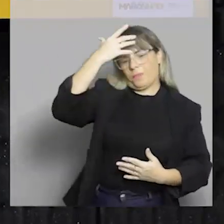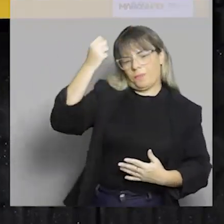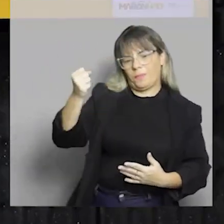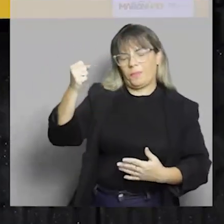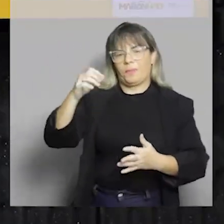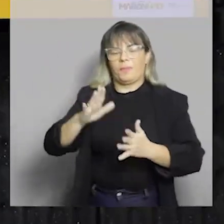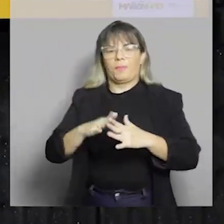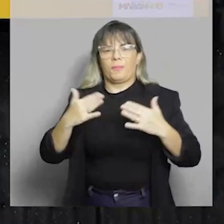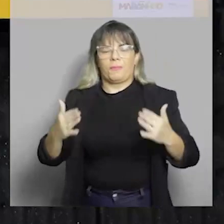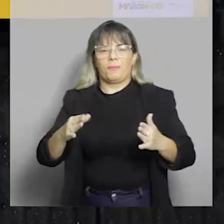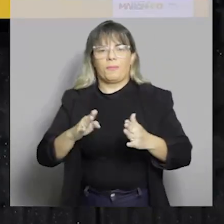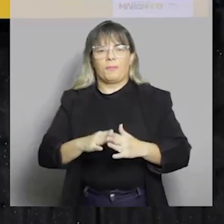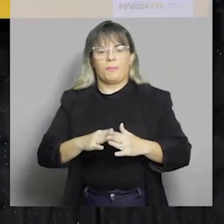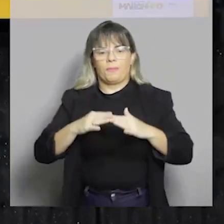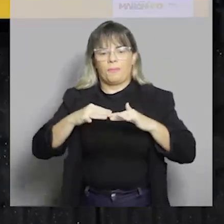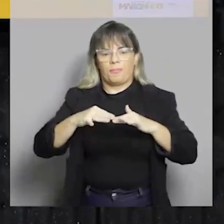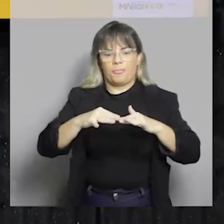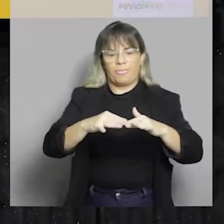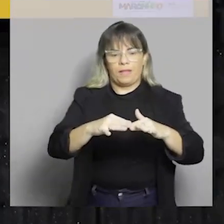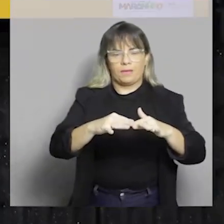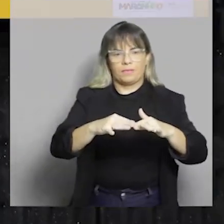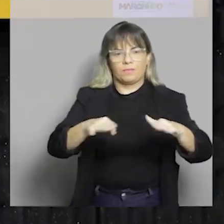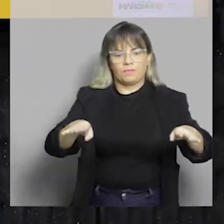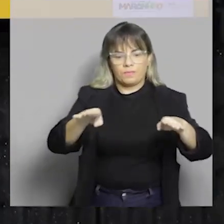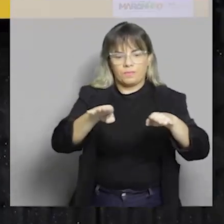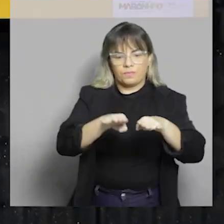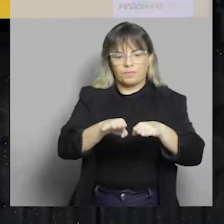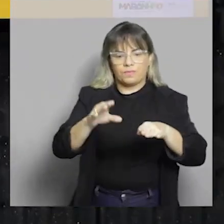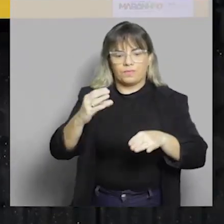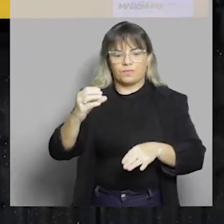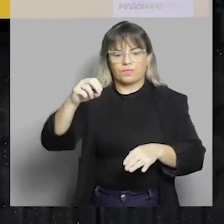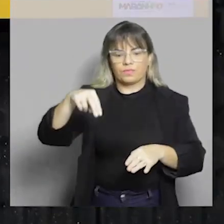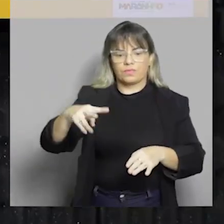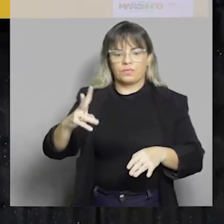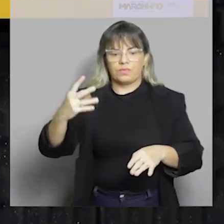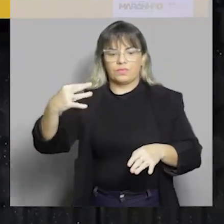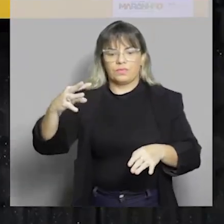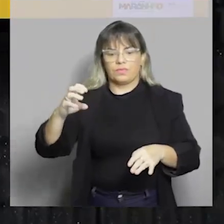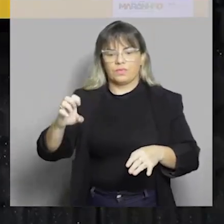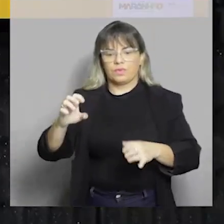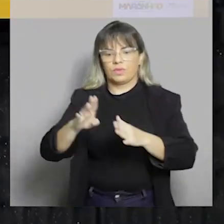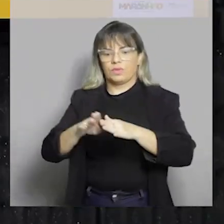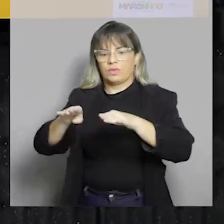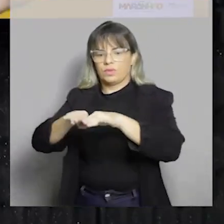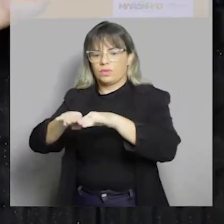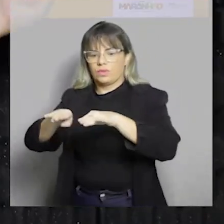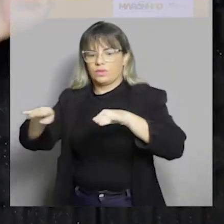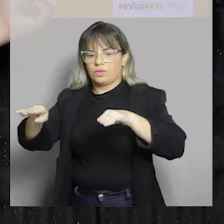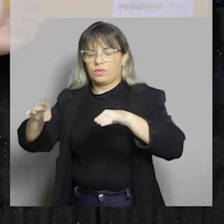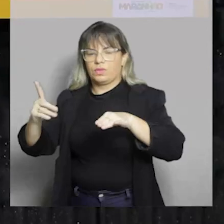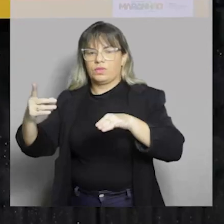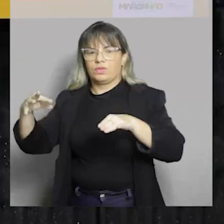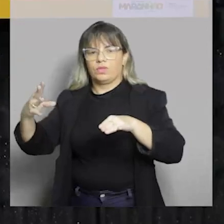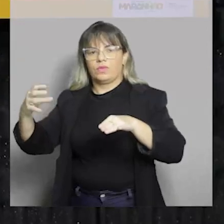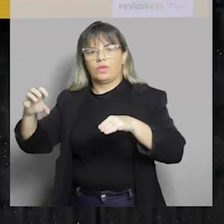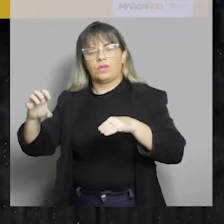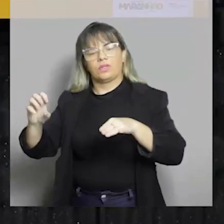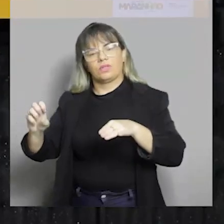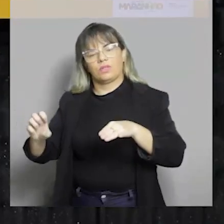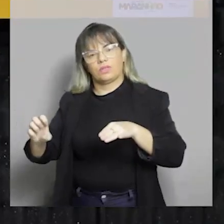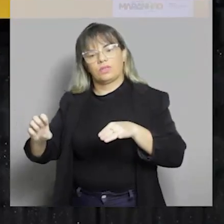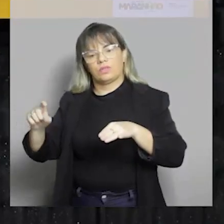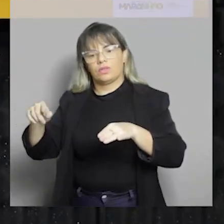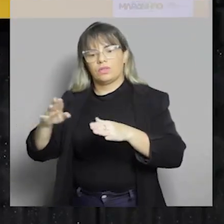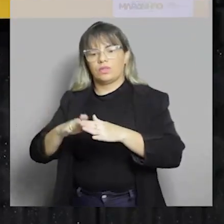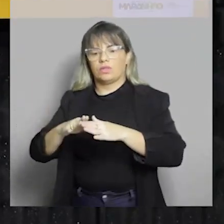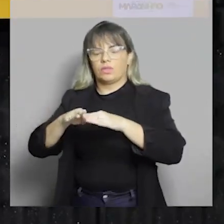Movimentos que se encontram convergentes. Movimentos que se separam, divergentes.